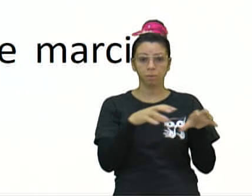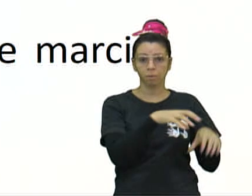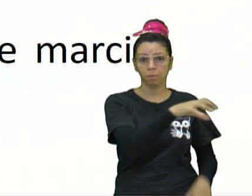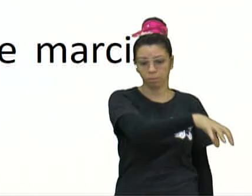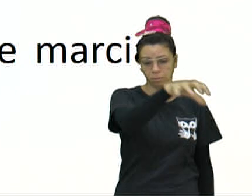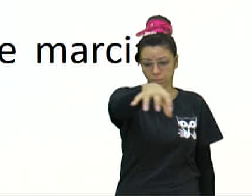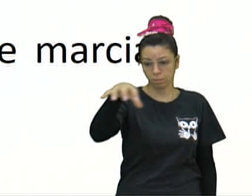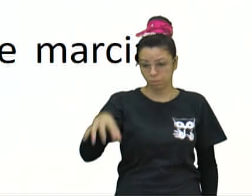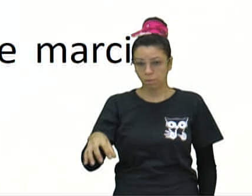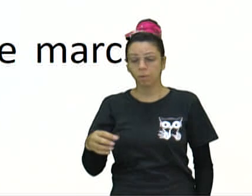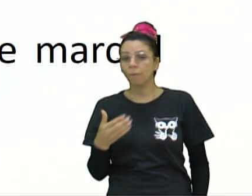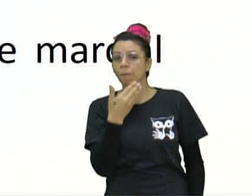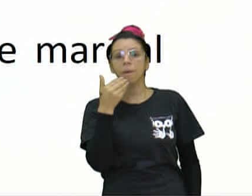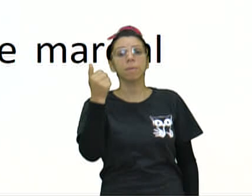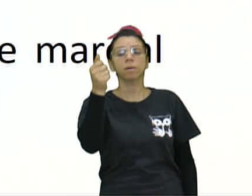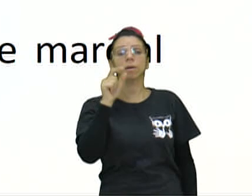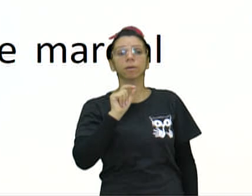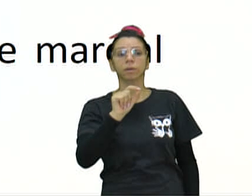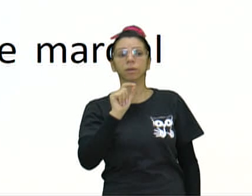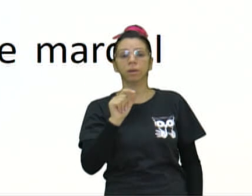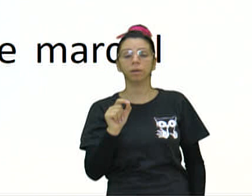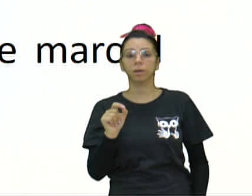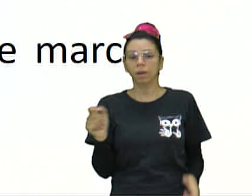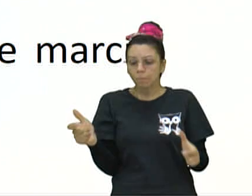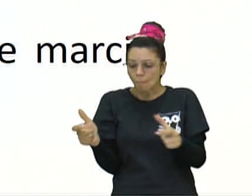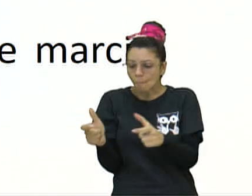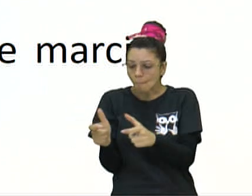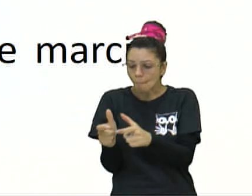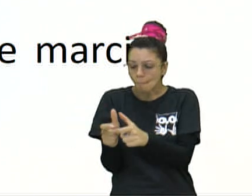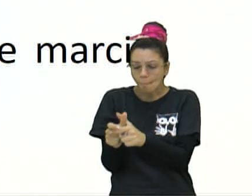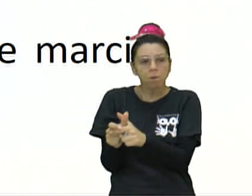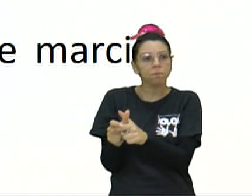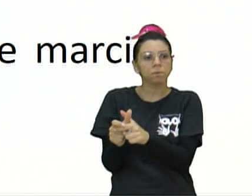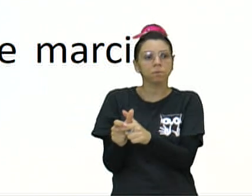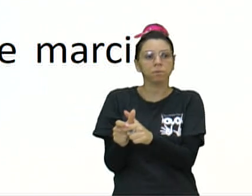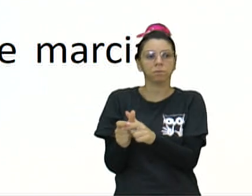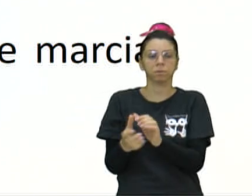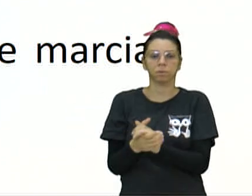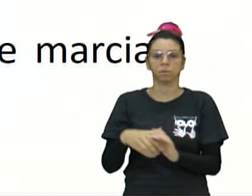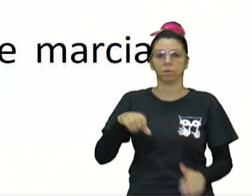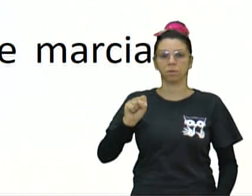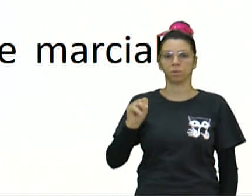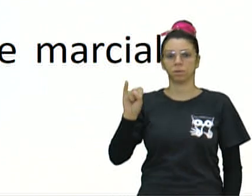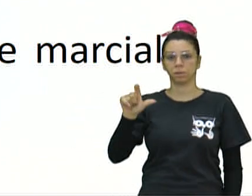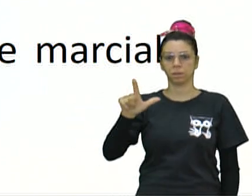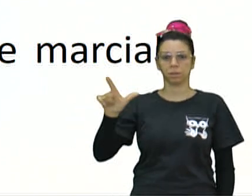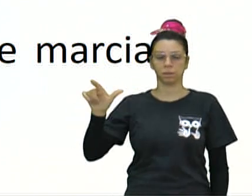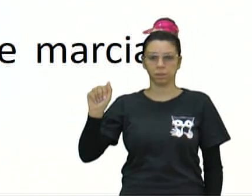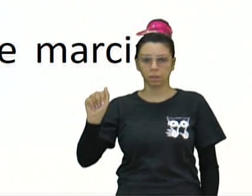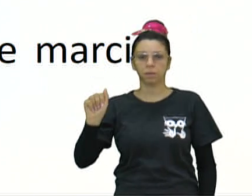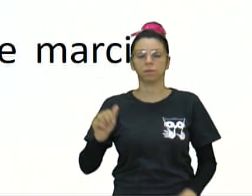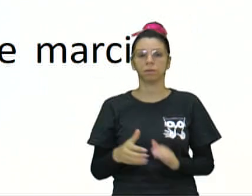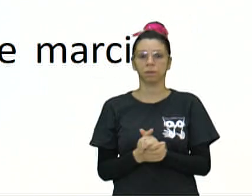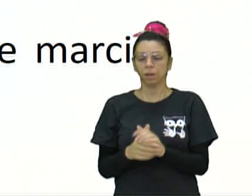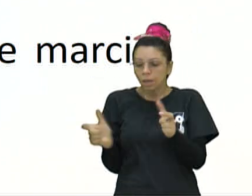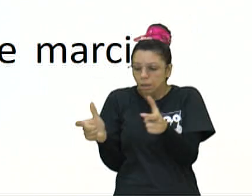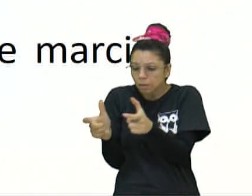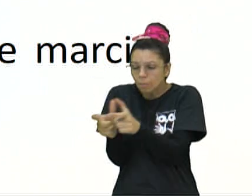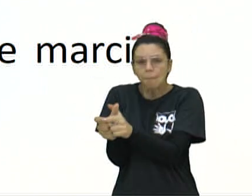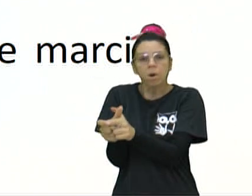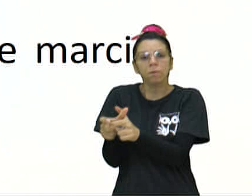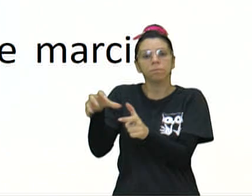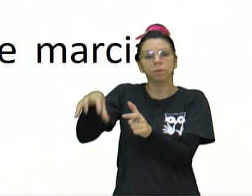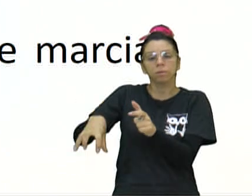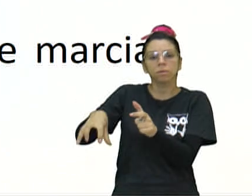diz respeito àqueles 3 reinos, pertencia ao menor dos reinos. Então, o menor reino era o reino Silla, e ele era o menor dos